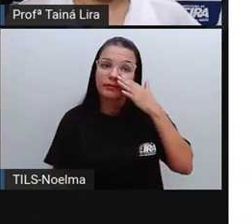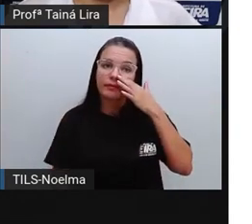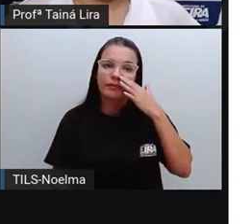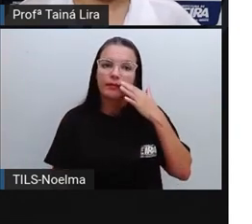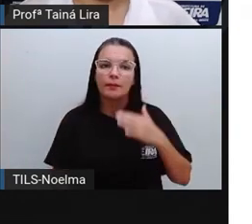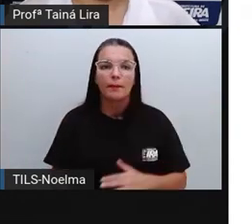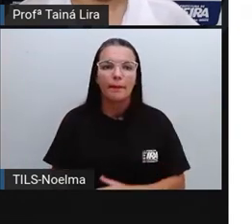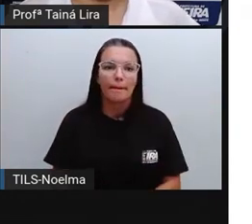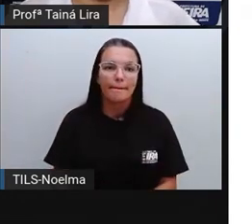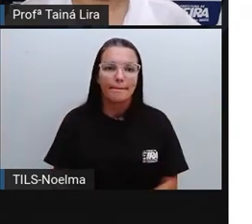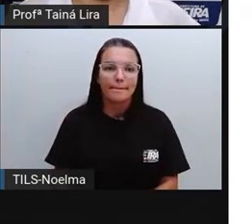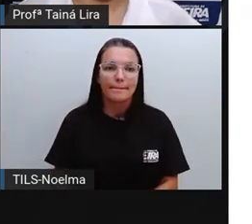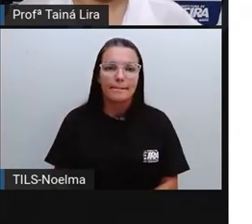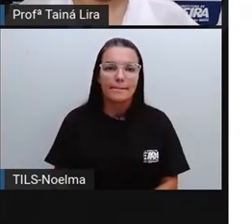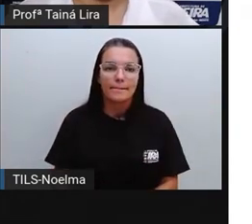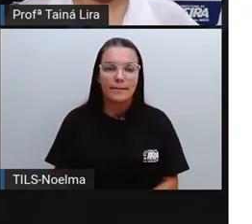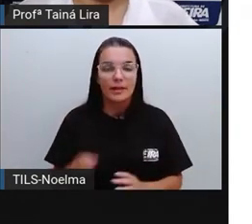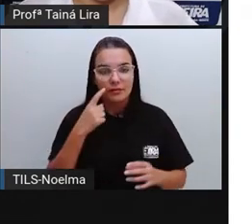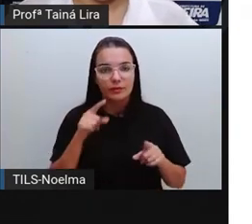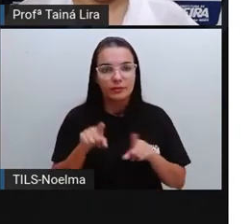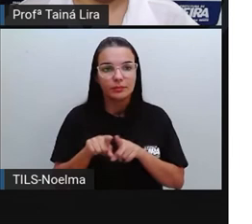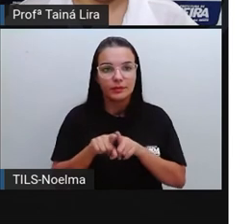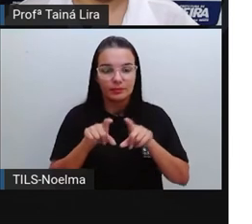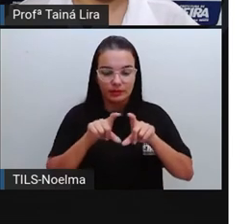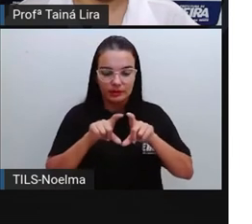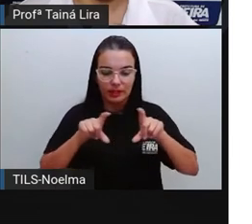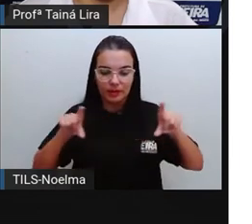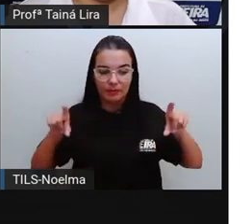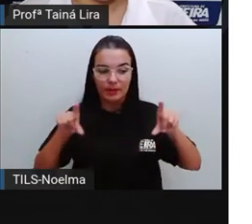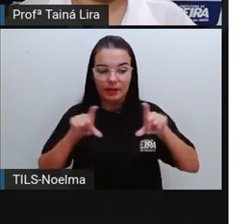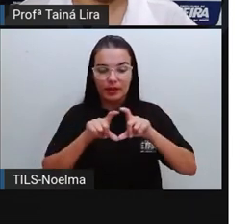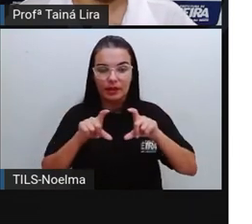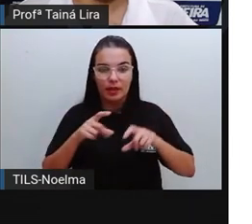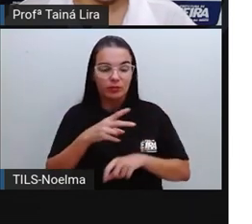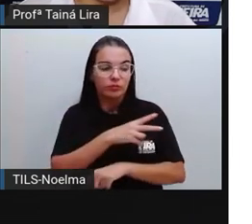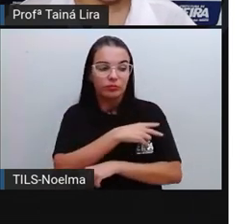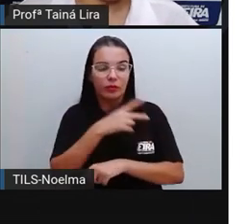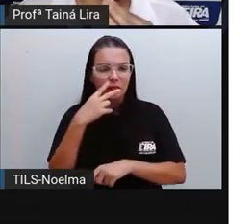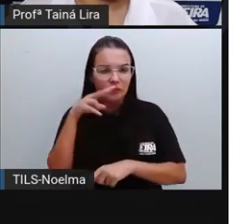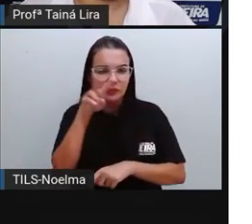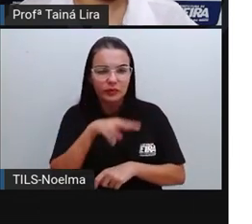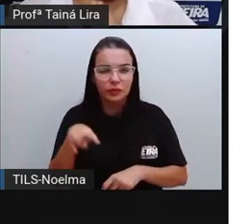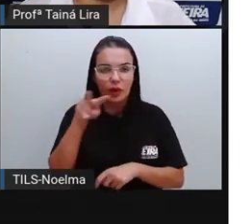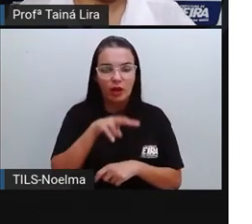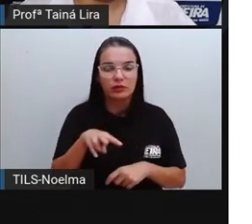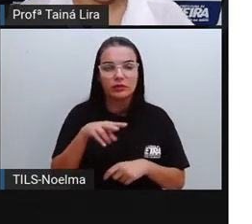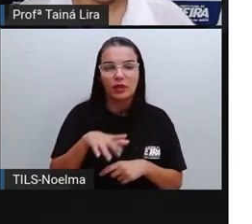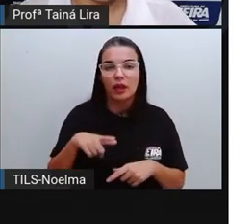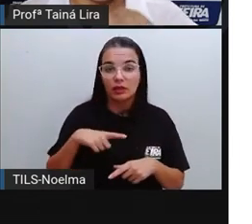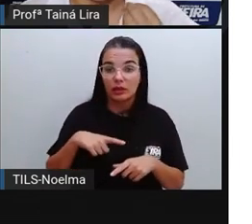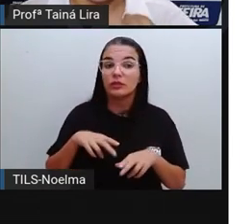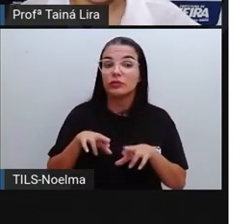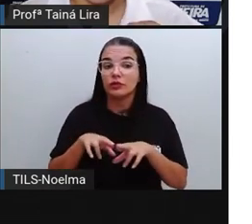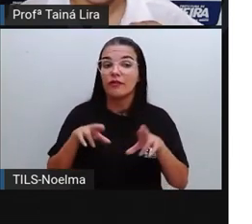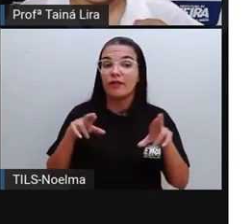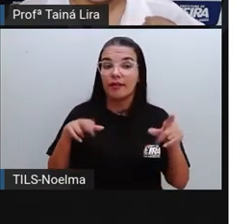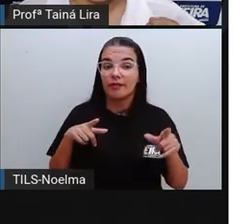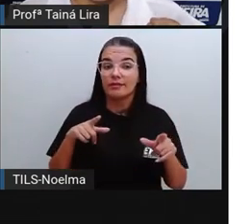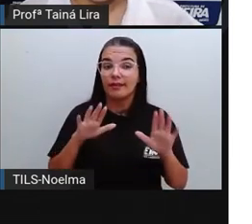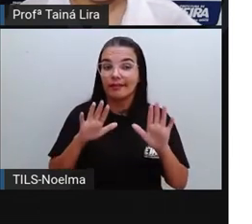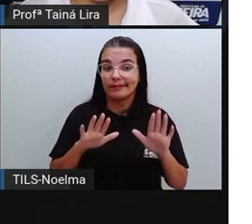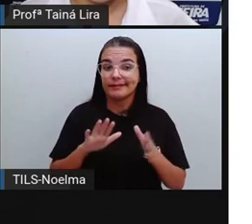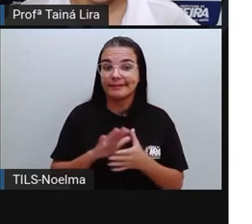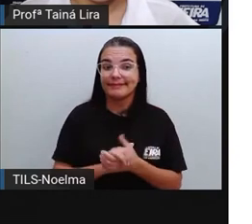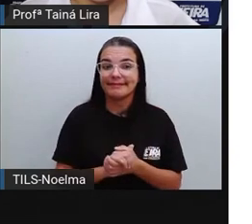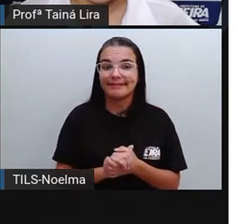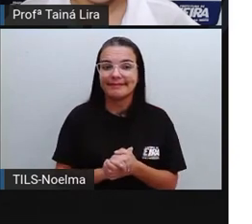Aí a Pró organizou aqui em formato de tabela, tá? Para o segundo ano visualizar que realmente tem uma diferença. Porque, ó, olha